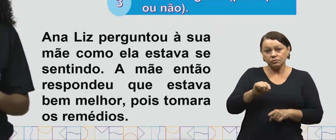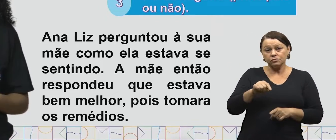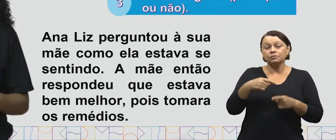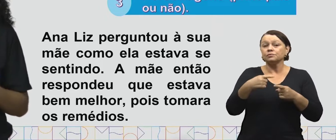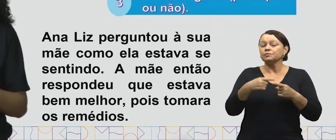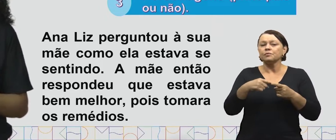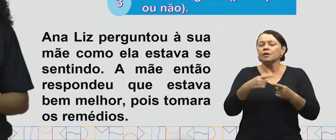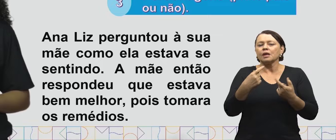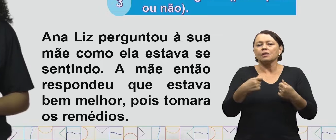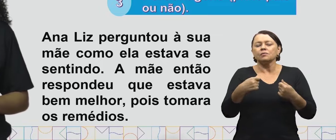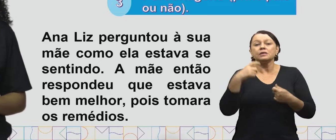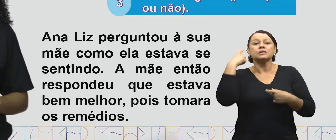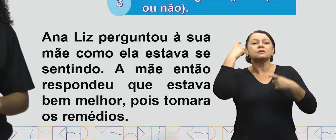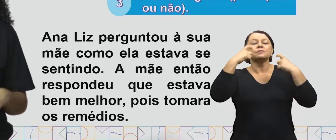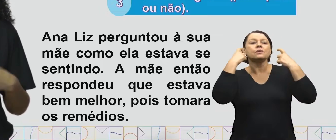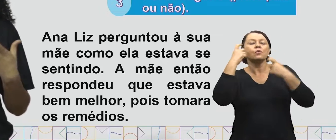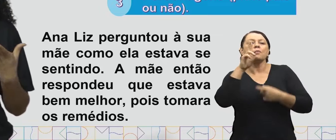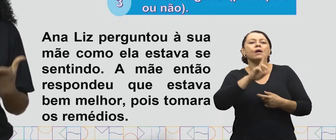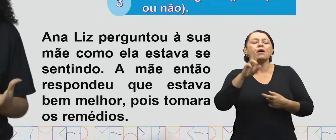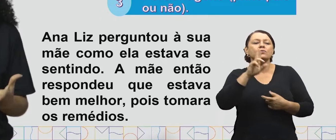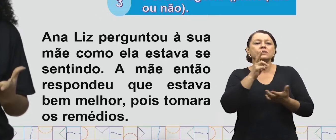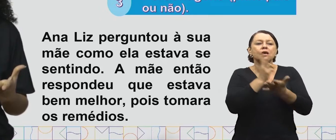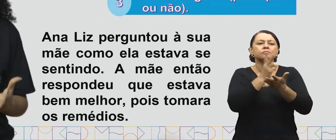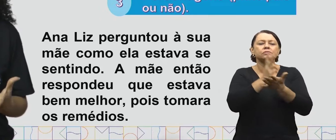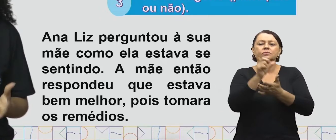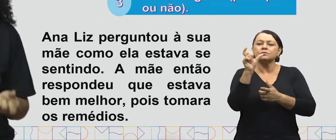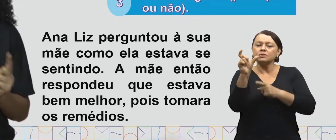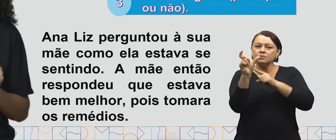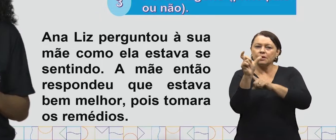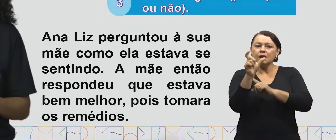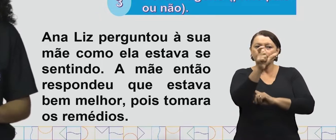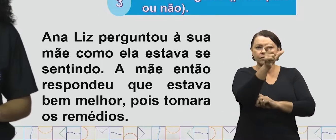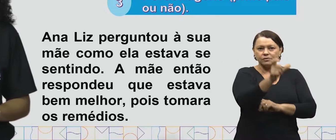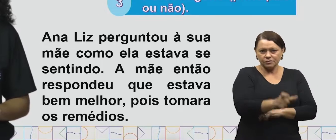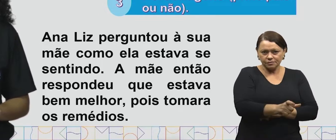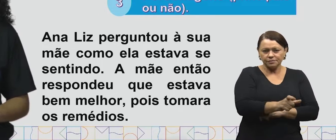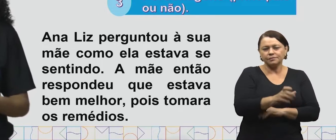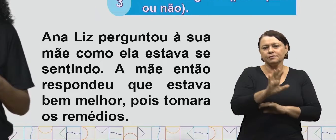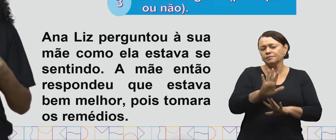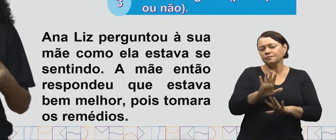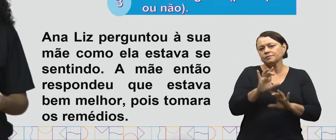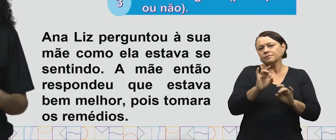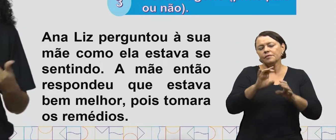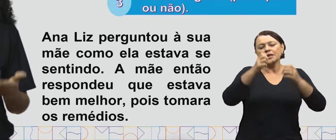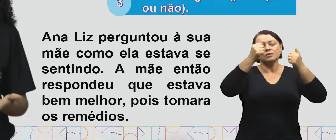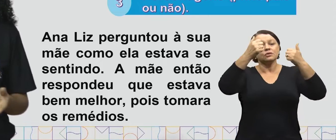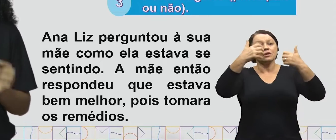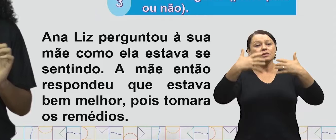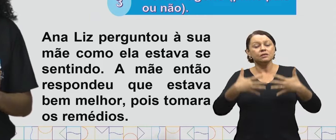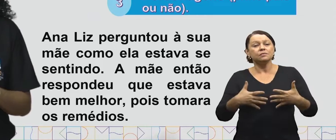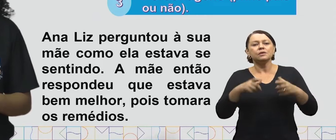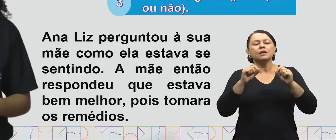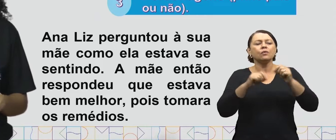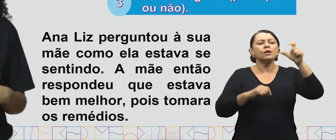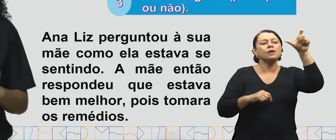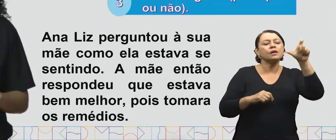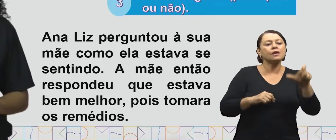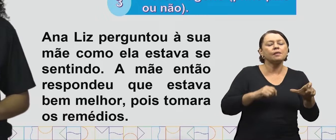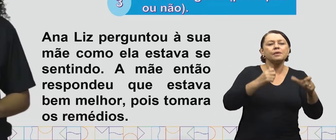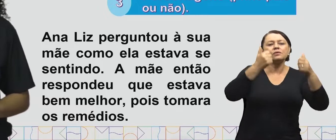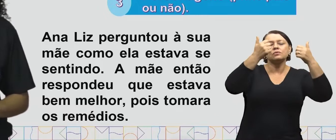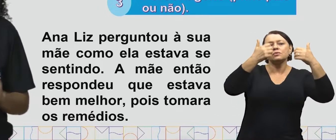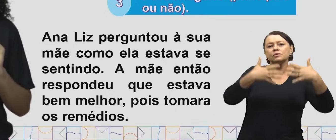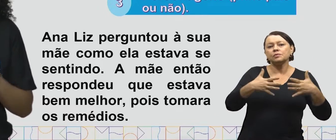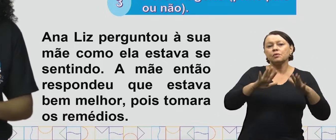mesmas palavras que a personagem. Ele conta aos leitores o que a personagem falou, porém, ele conta do